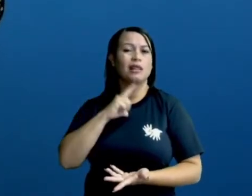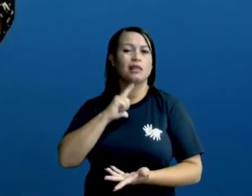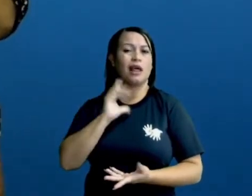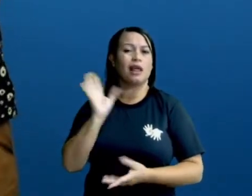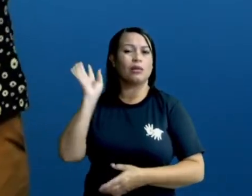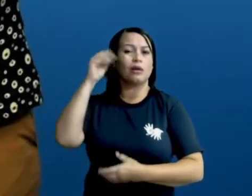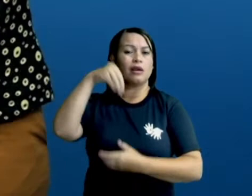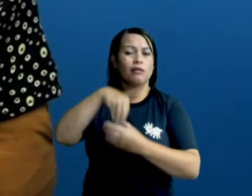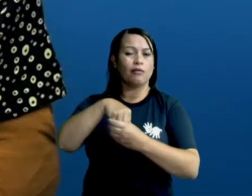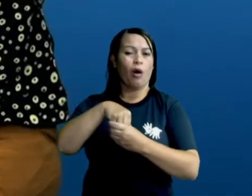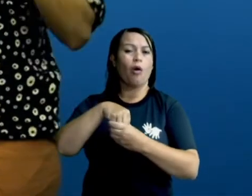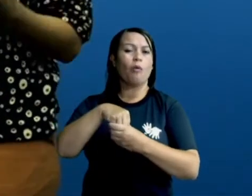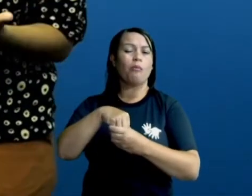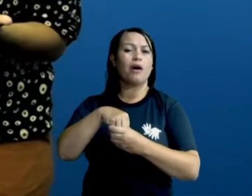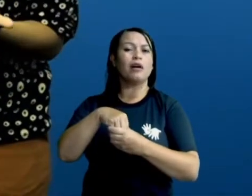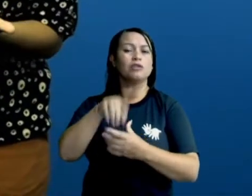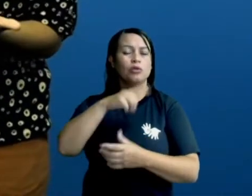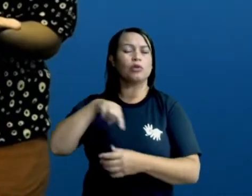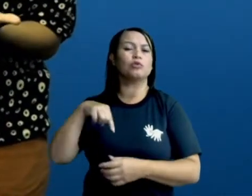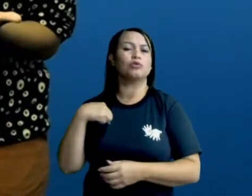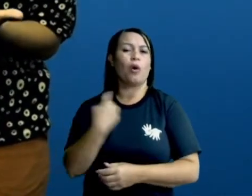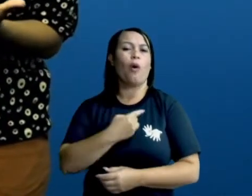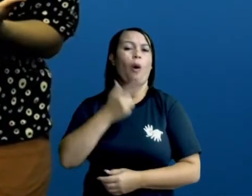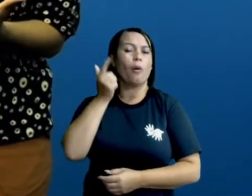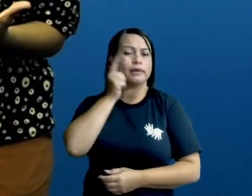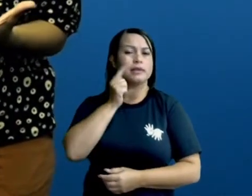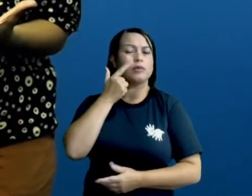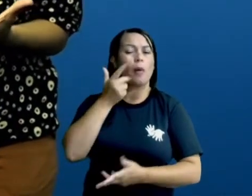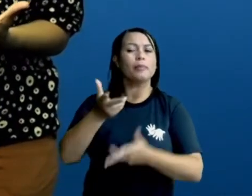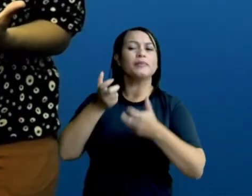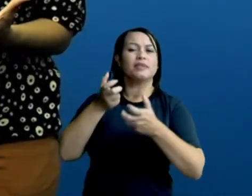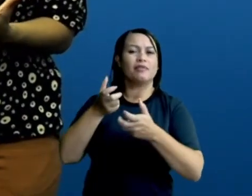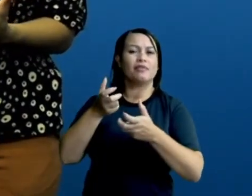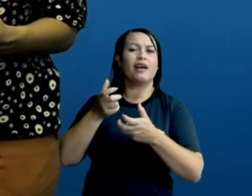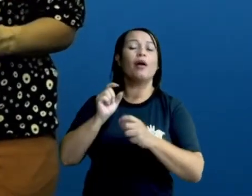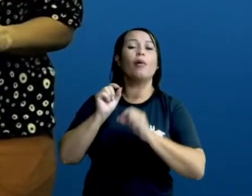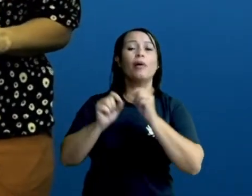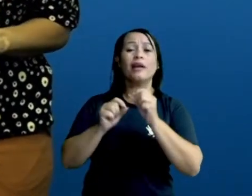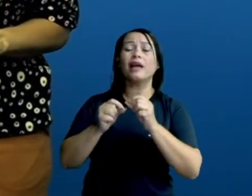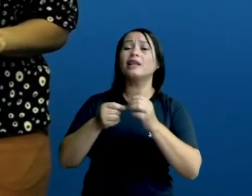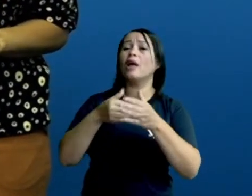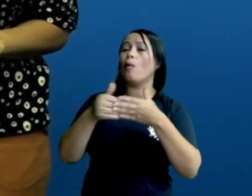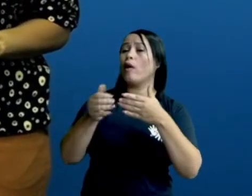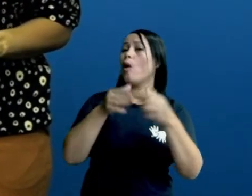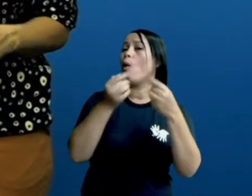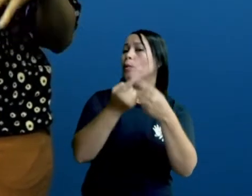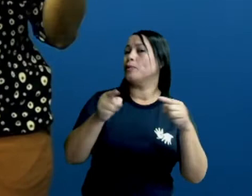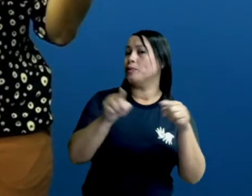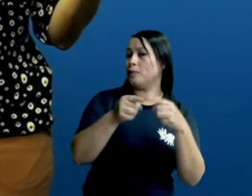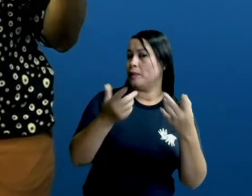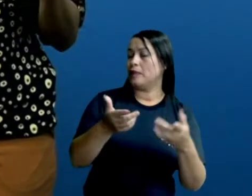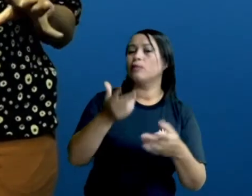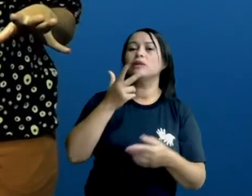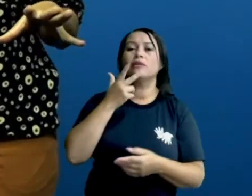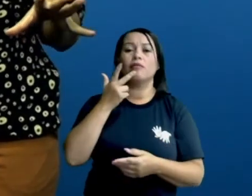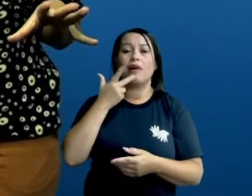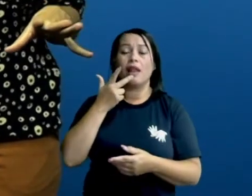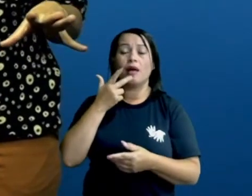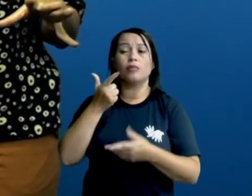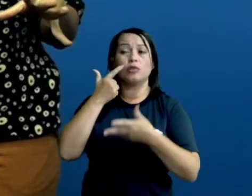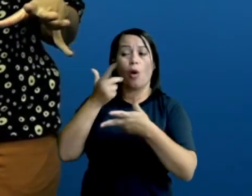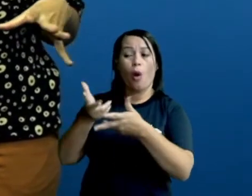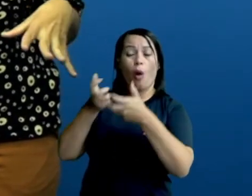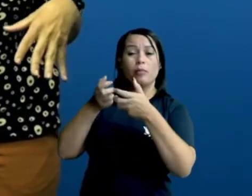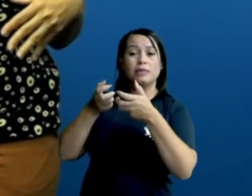forma muito mais próxima do que em qualquer outro hino. Então, quando a gente observa